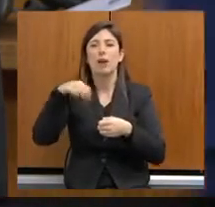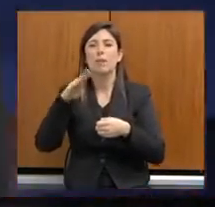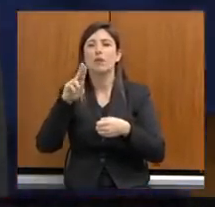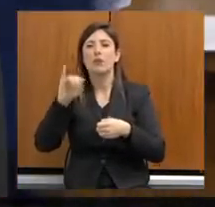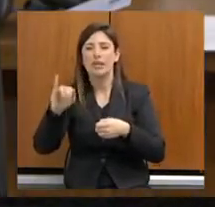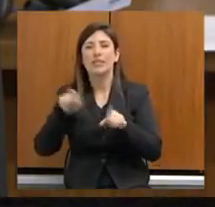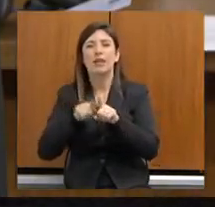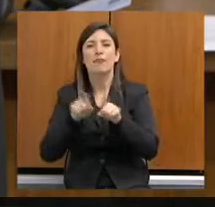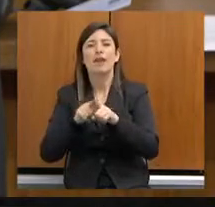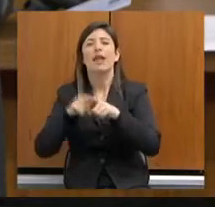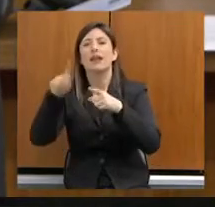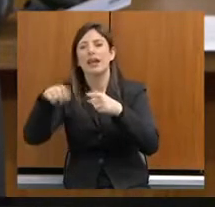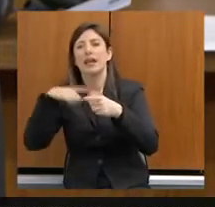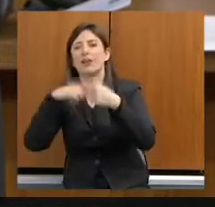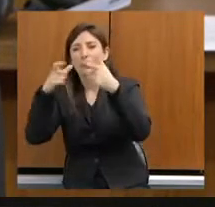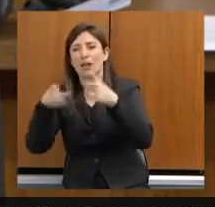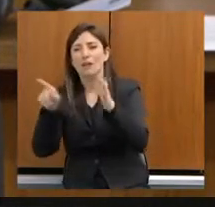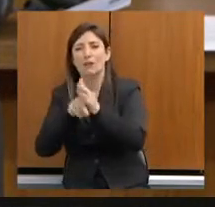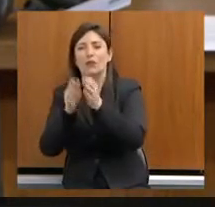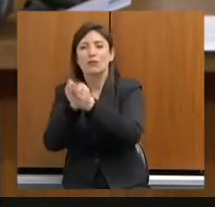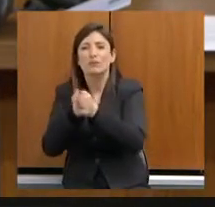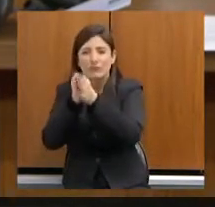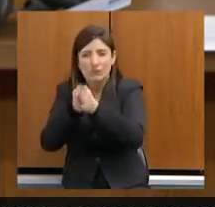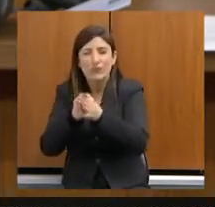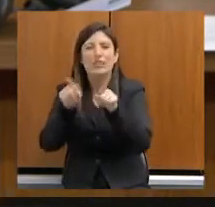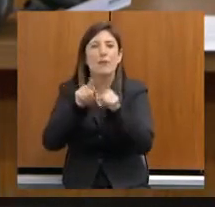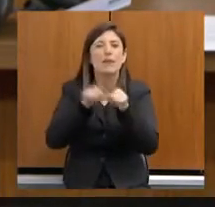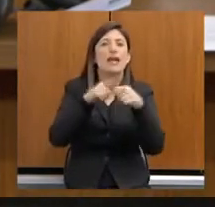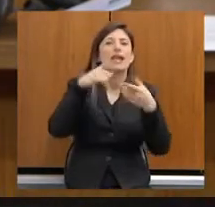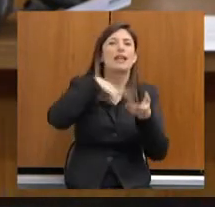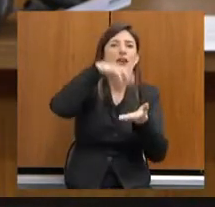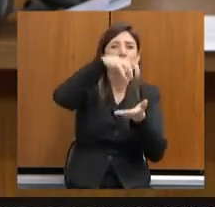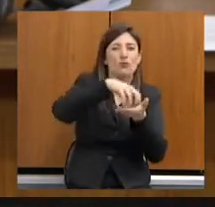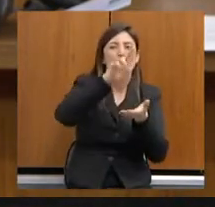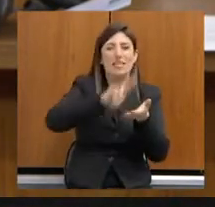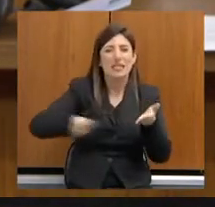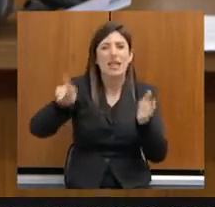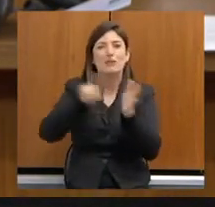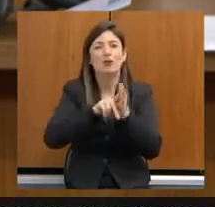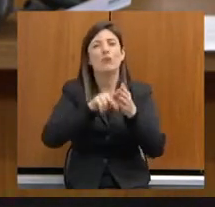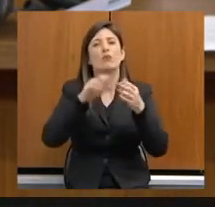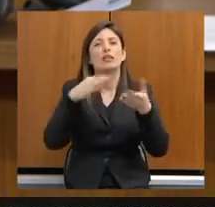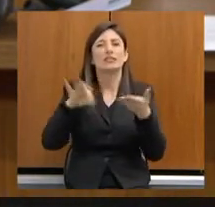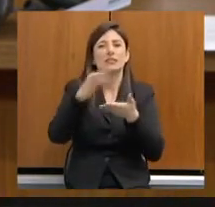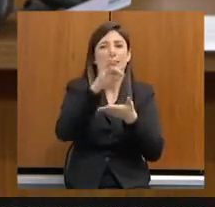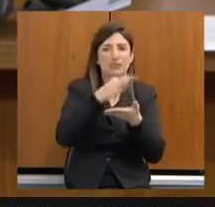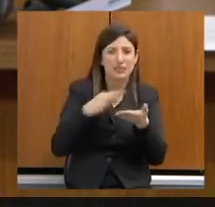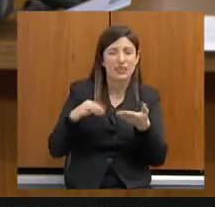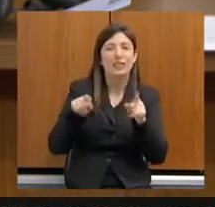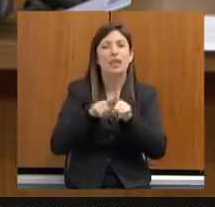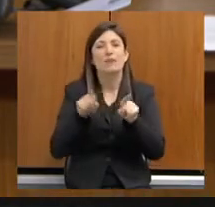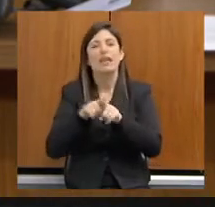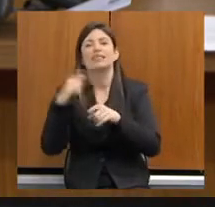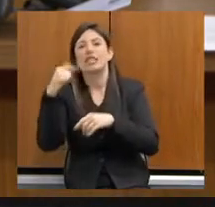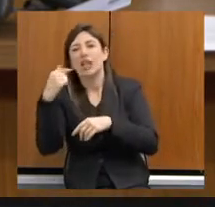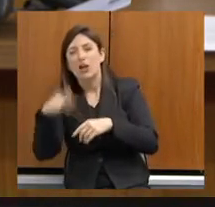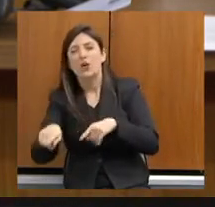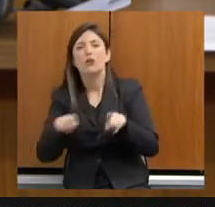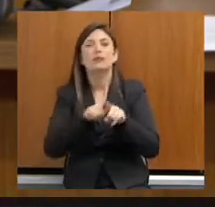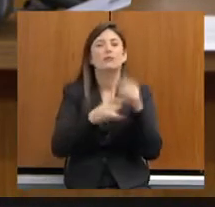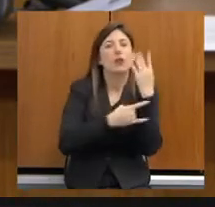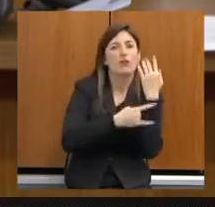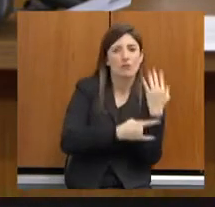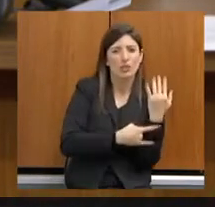e Mucuri Campos de Diamantina na o aniversário em São João del-rei Campus Sete Lagoas e não é sem mexer então com o